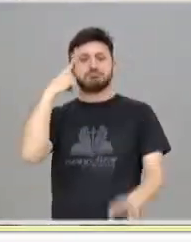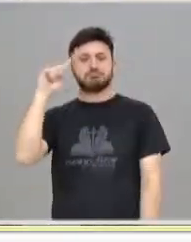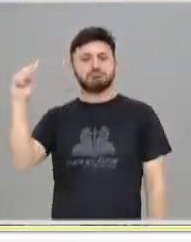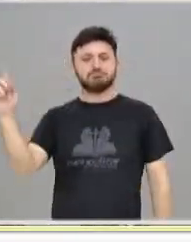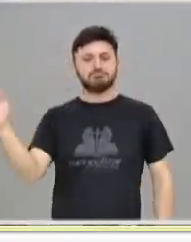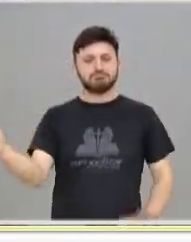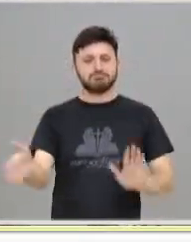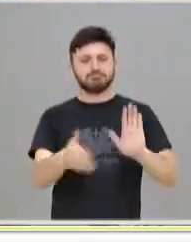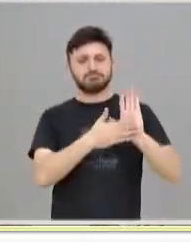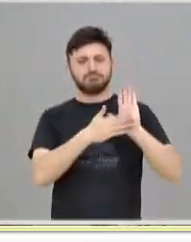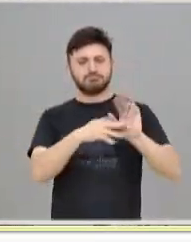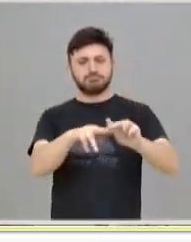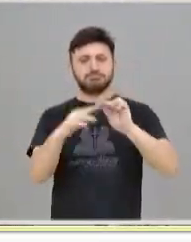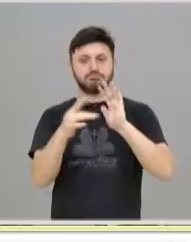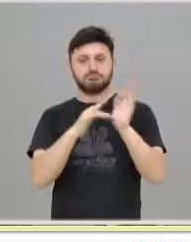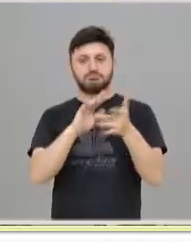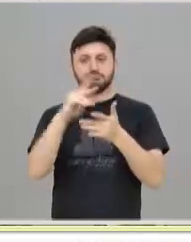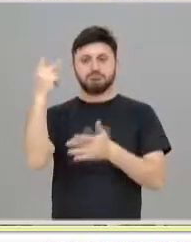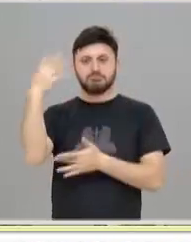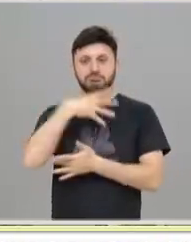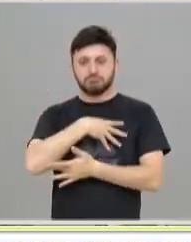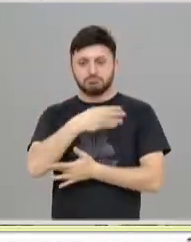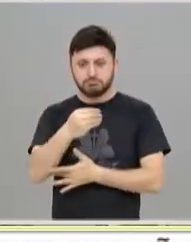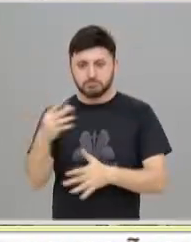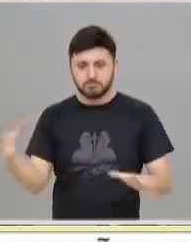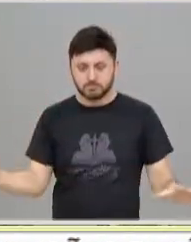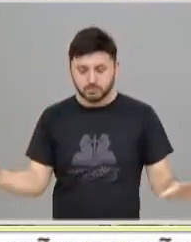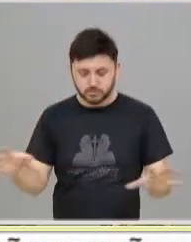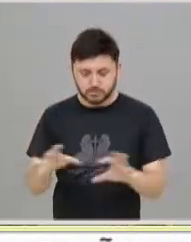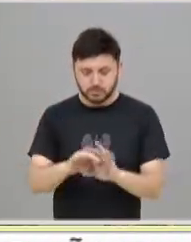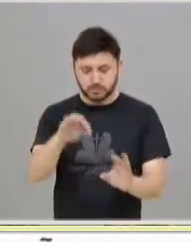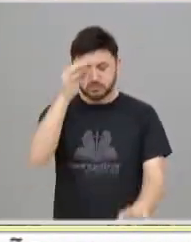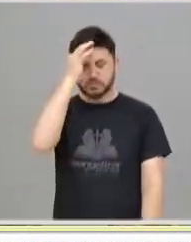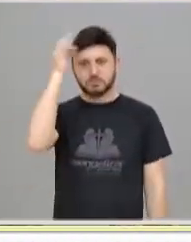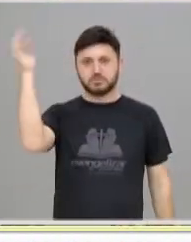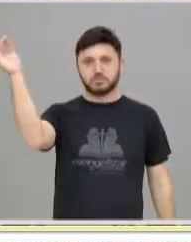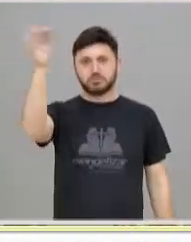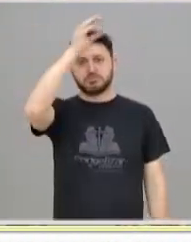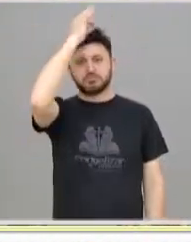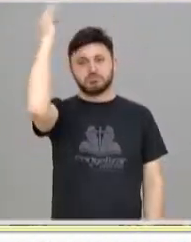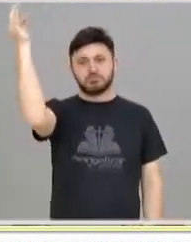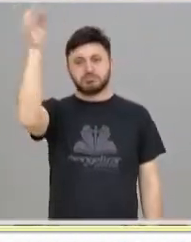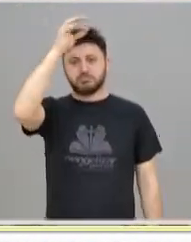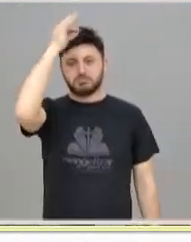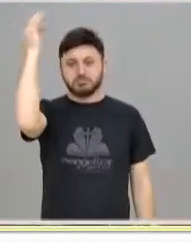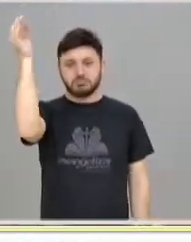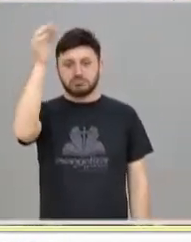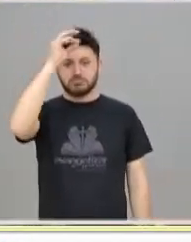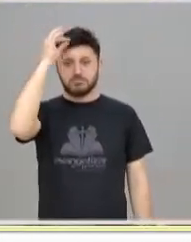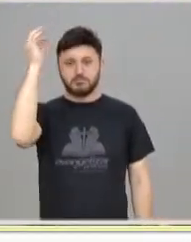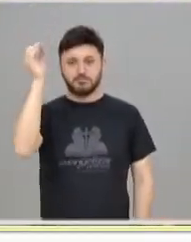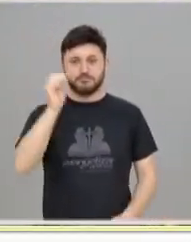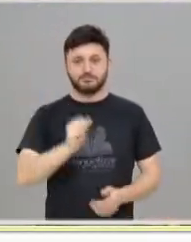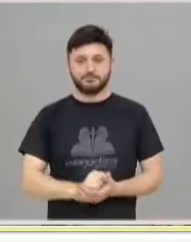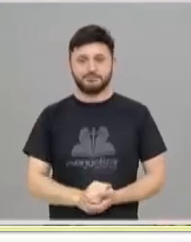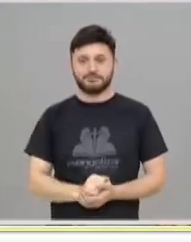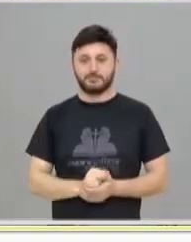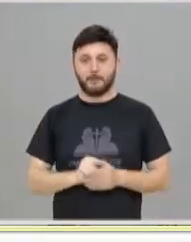prometestes. Por nosso Senhor Jesus Cristo, vosso Filho, na unidade do